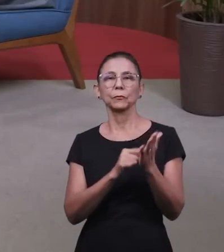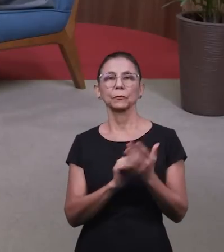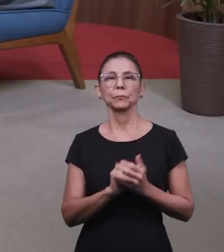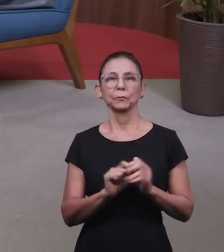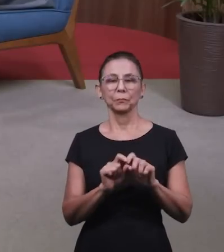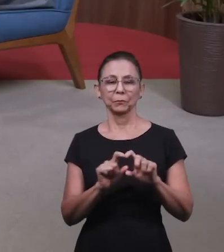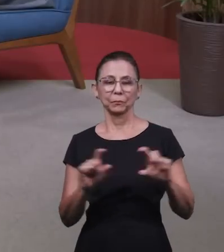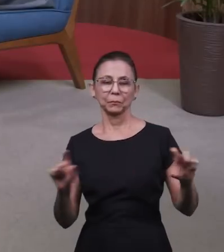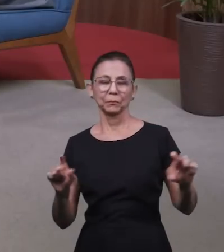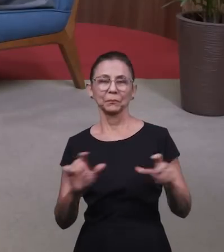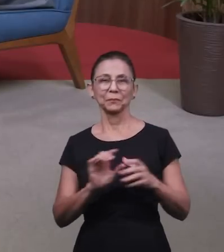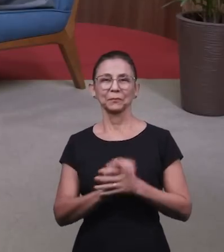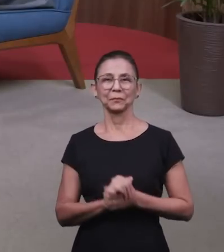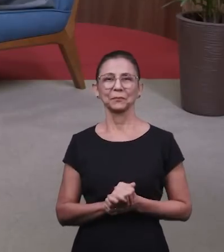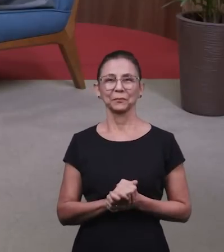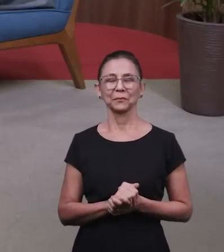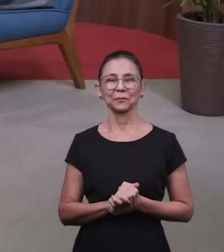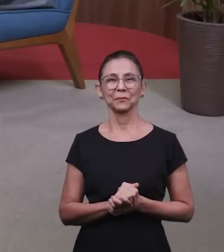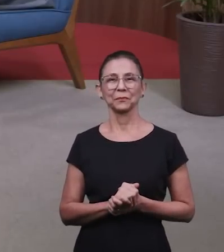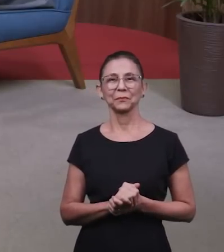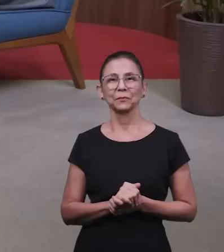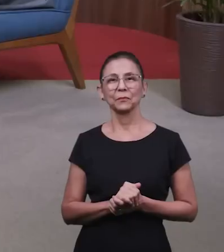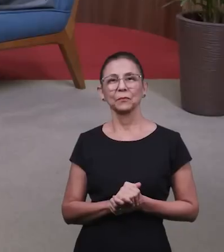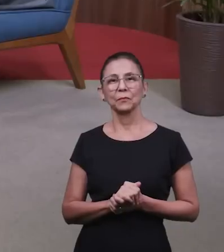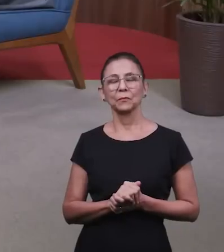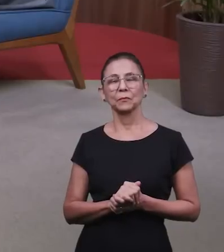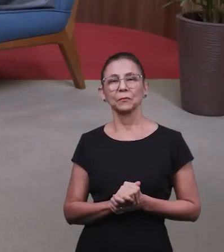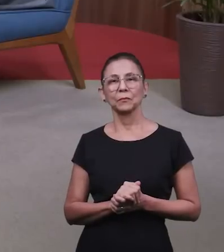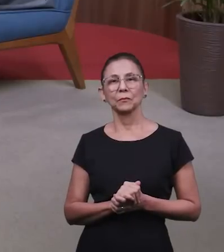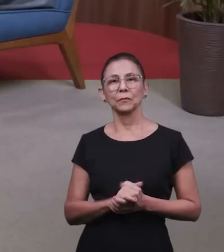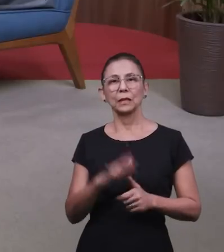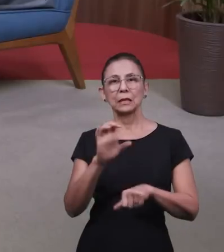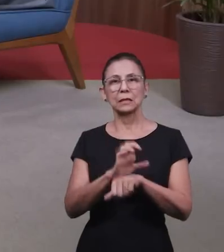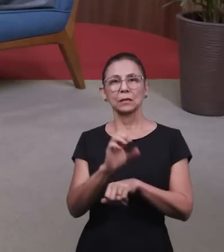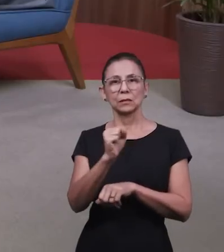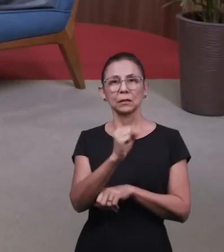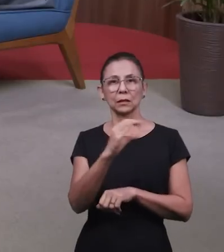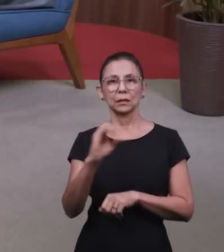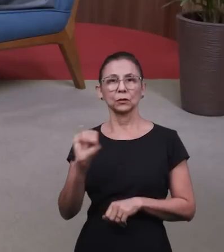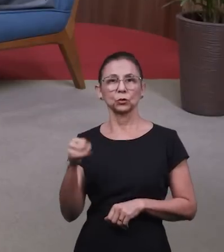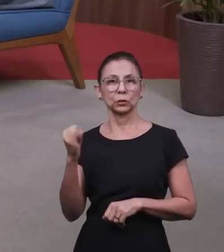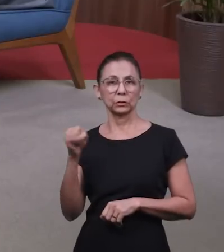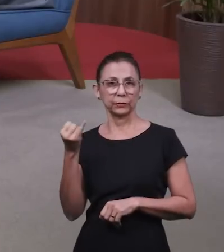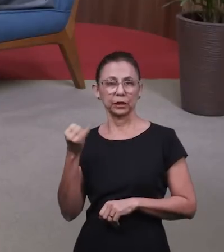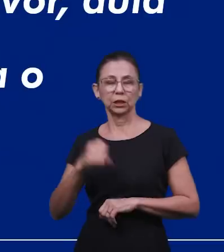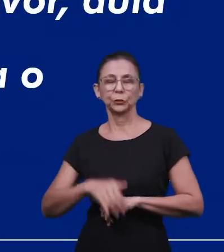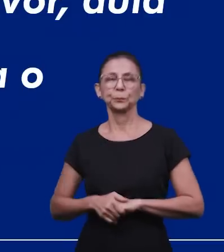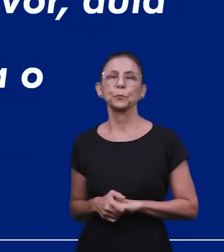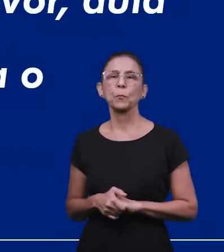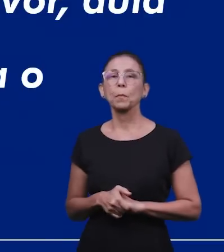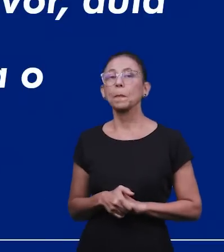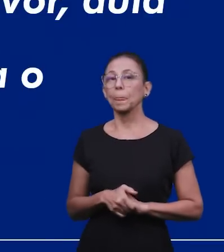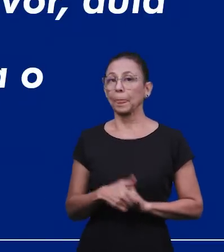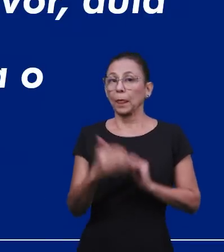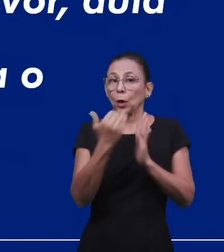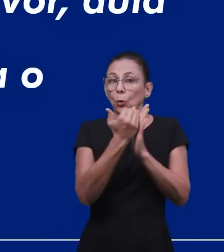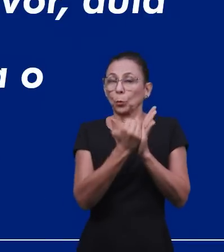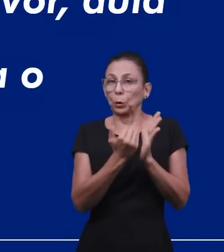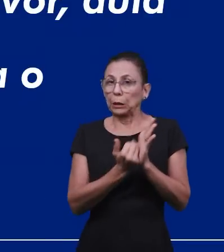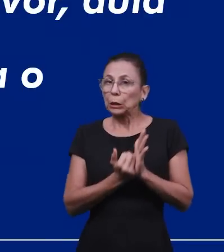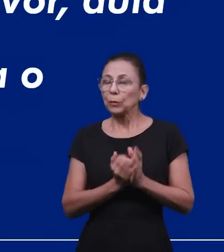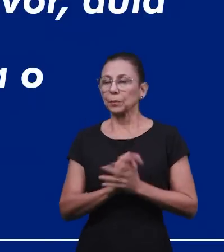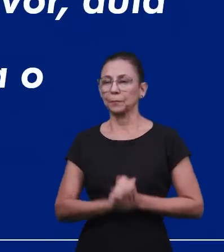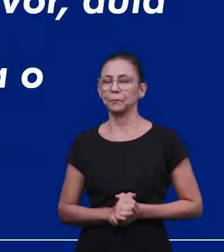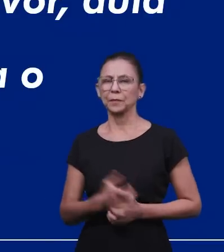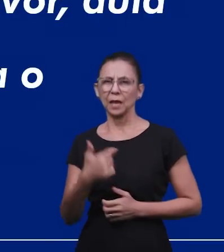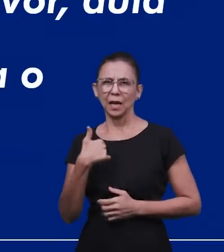foi enviada por Valdevino Piquízios, ele é de Joinville, Santa Catarina, e ele diz o seguinte: o programa, para mim